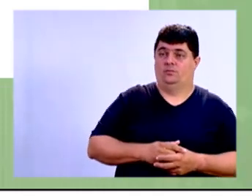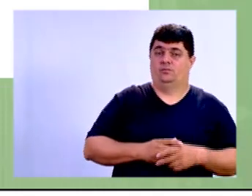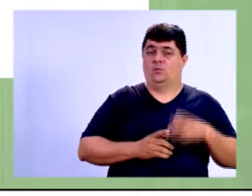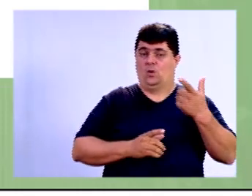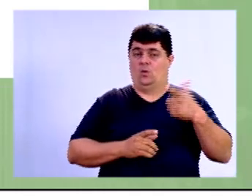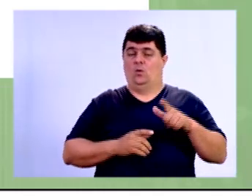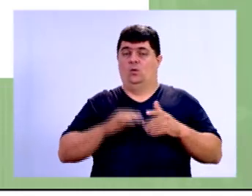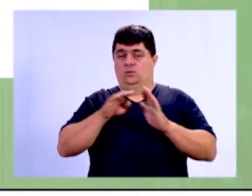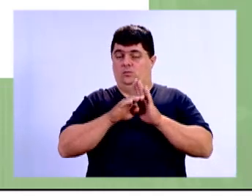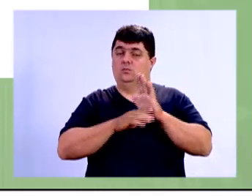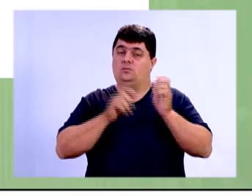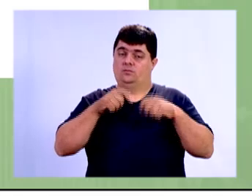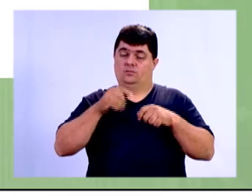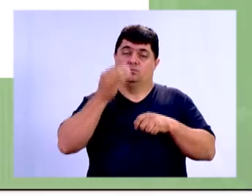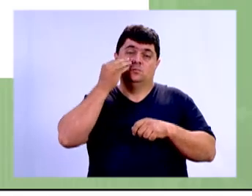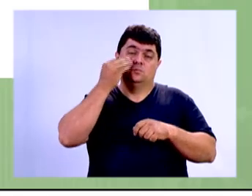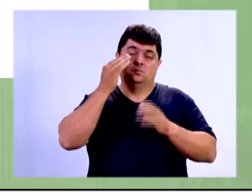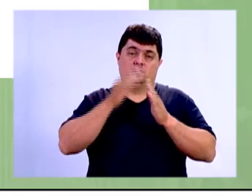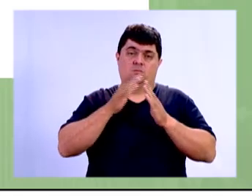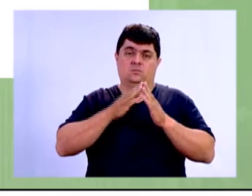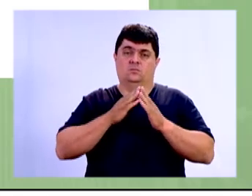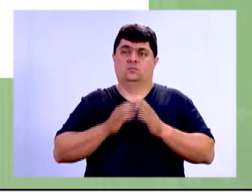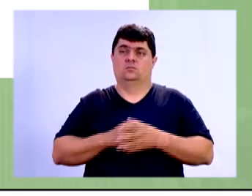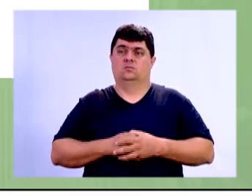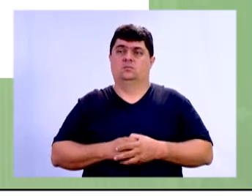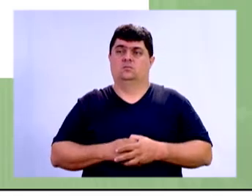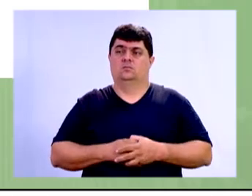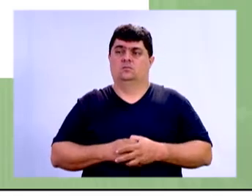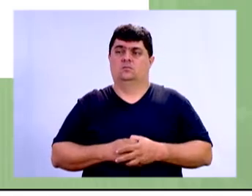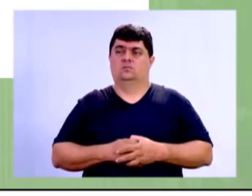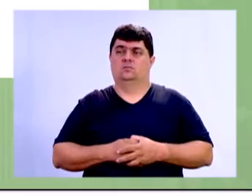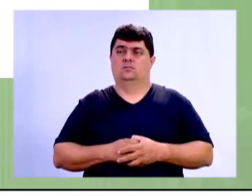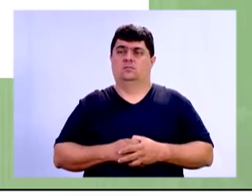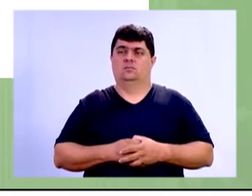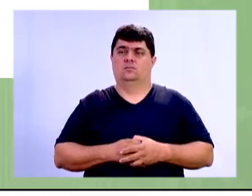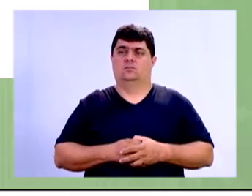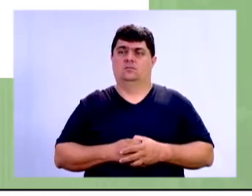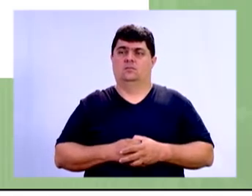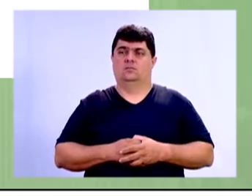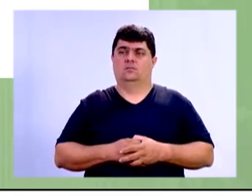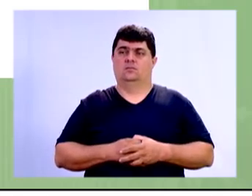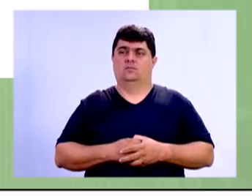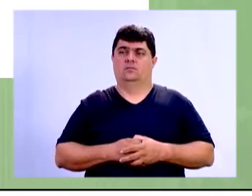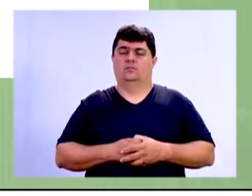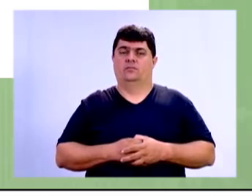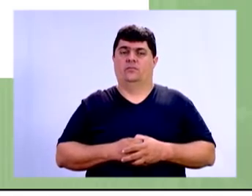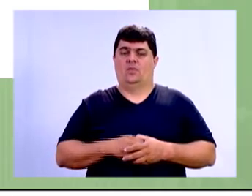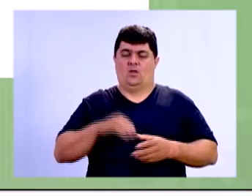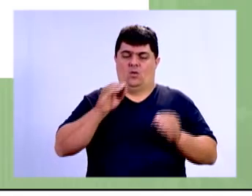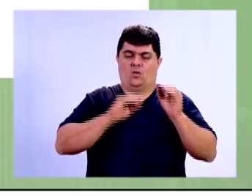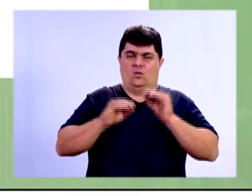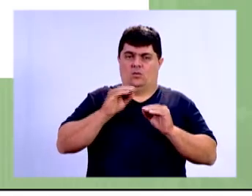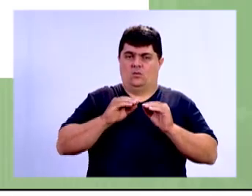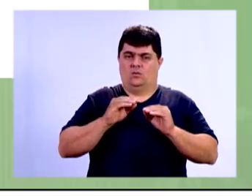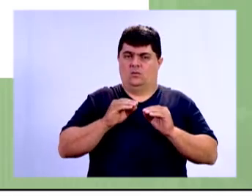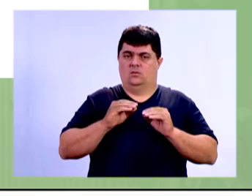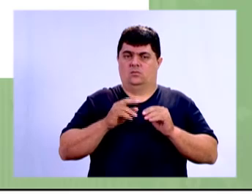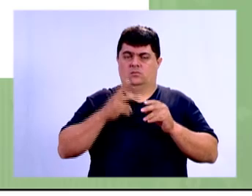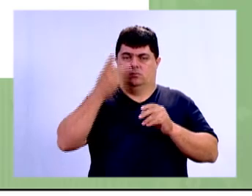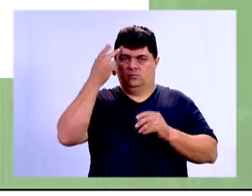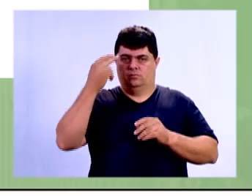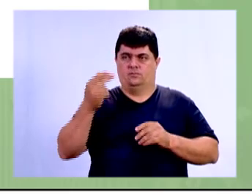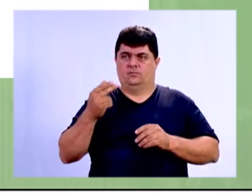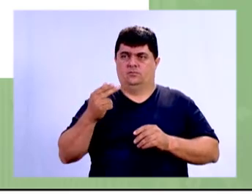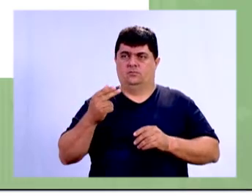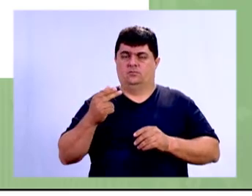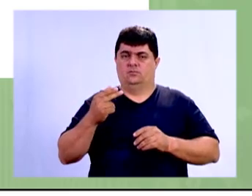estar fazendo em casa, gente, em vez de você atribuir manualmente essas informações,